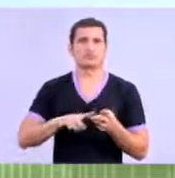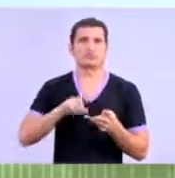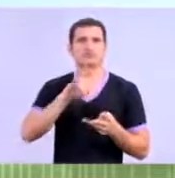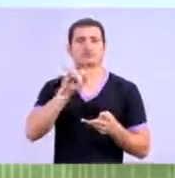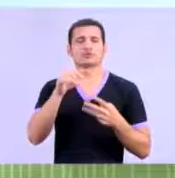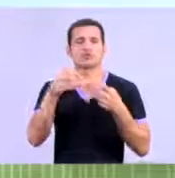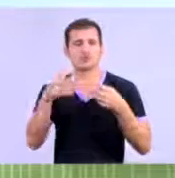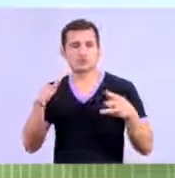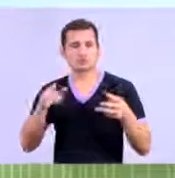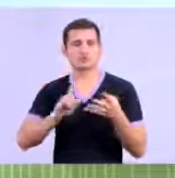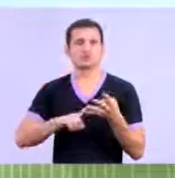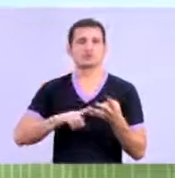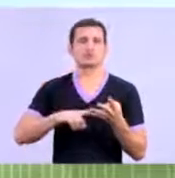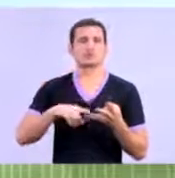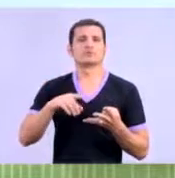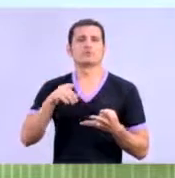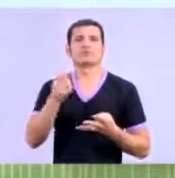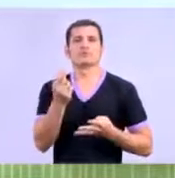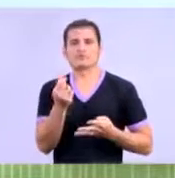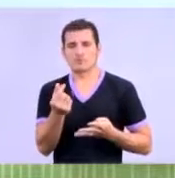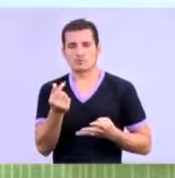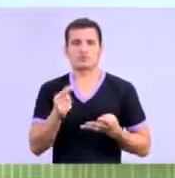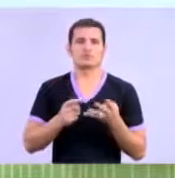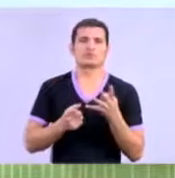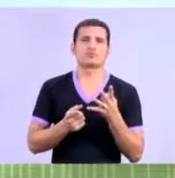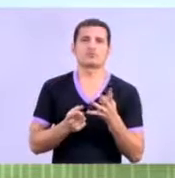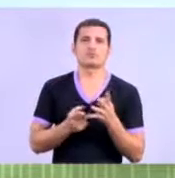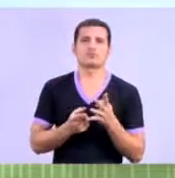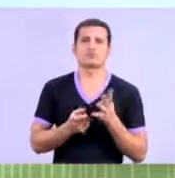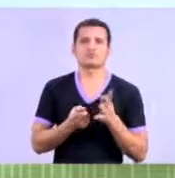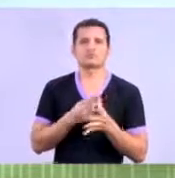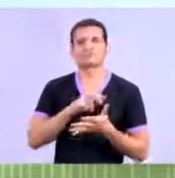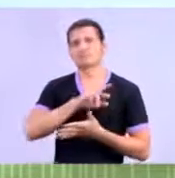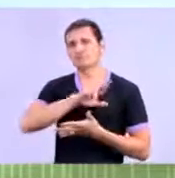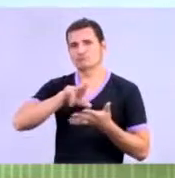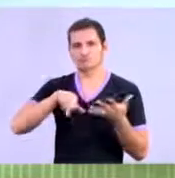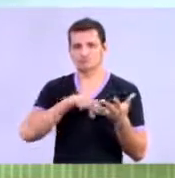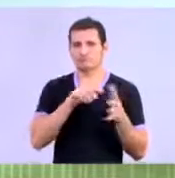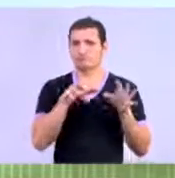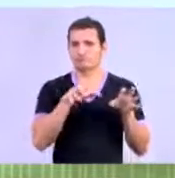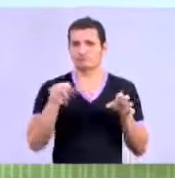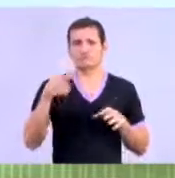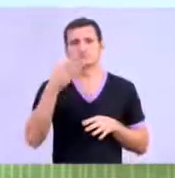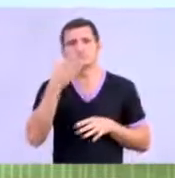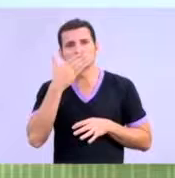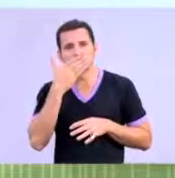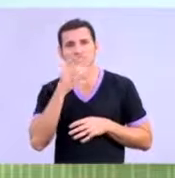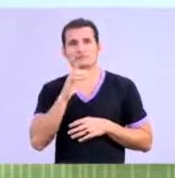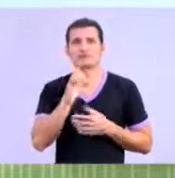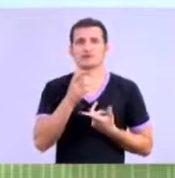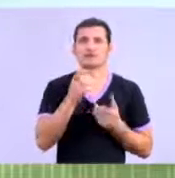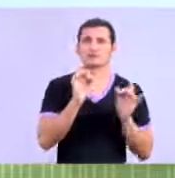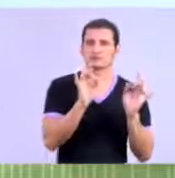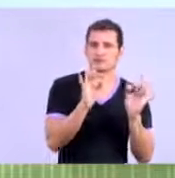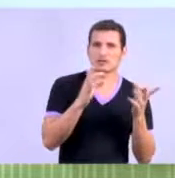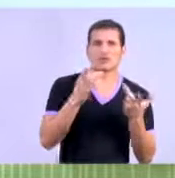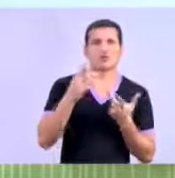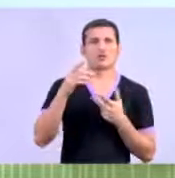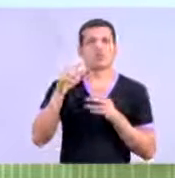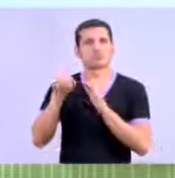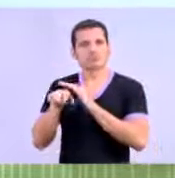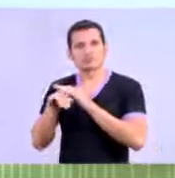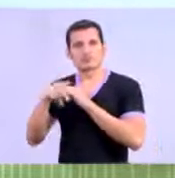de abertura, o saldo da conta corrente e várias outras características. O tipo de conta corrente, se é conta corrente especial, se é